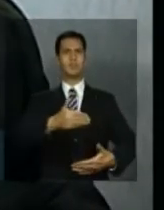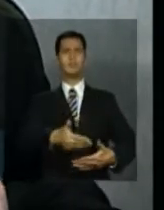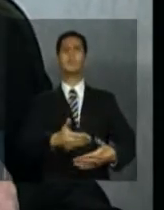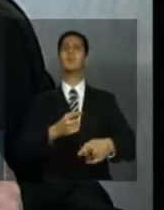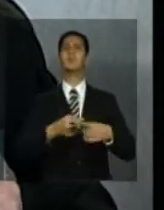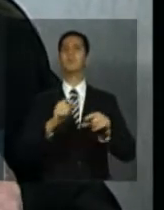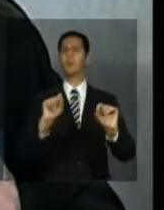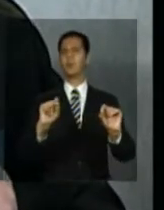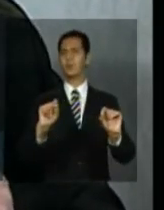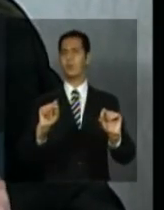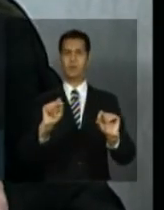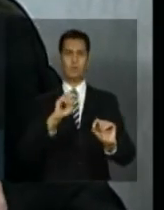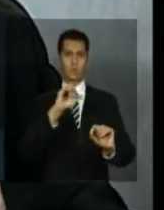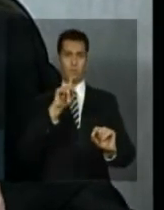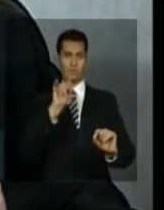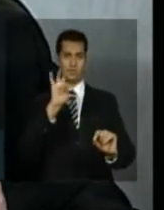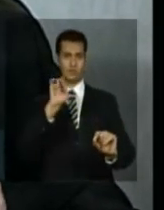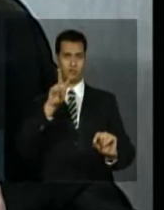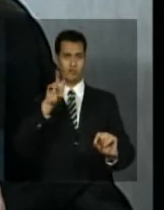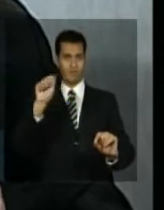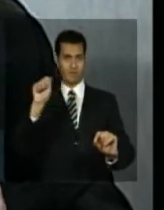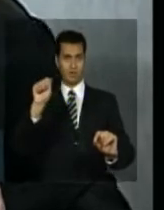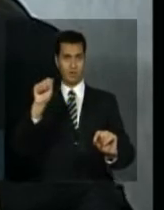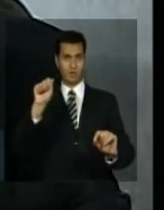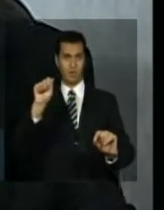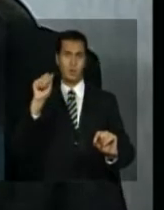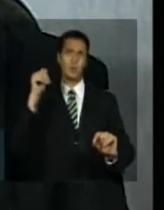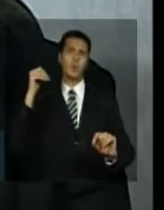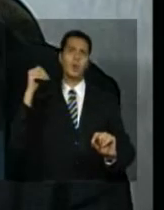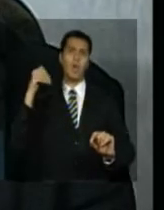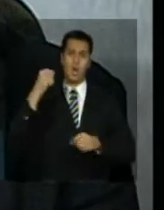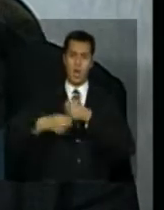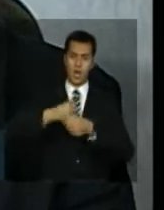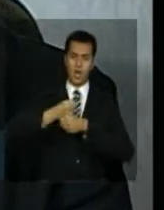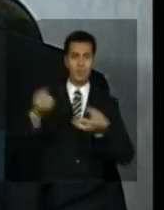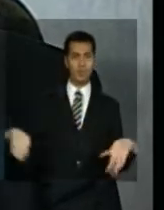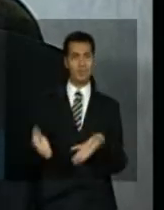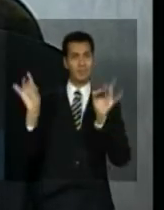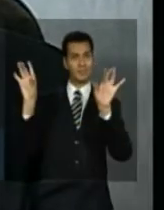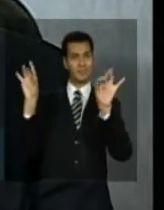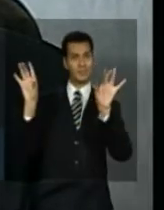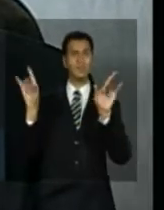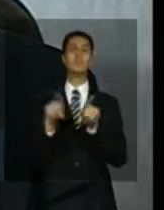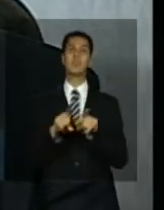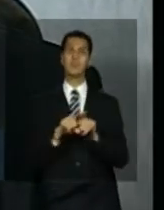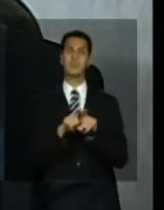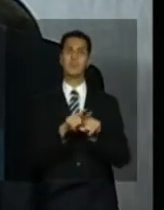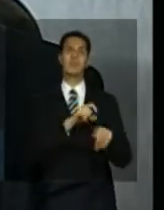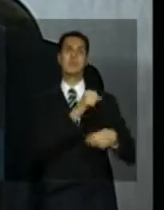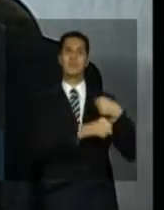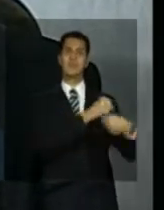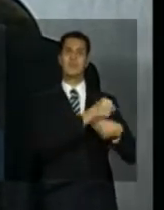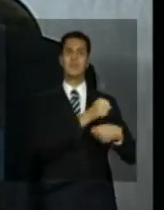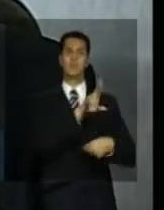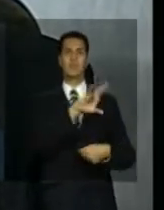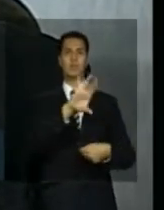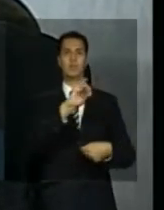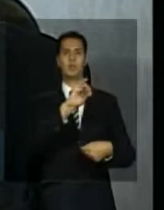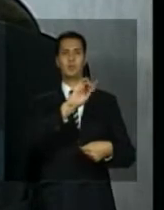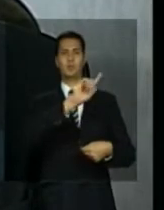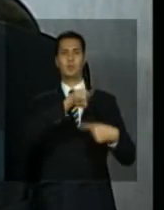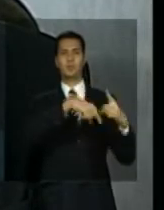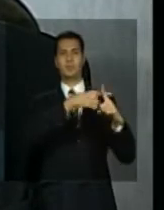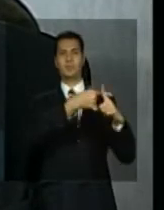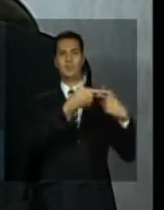do cooperativismo e o ano do rio mais 20 e são duas coisas